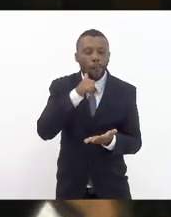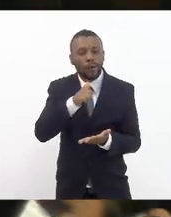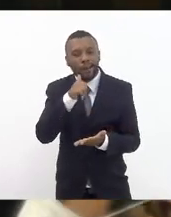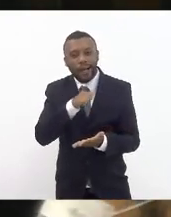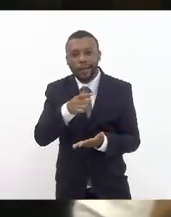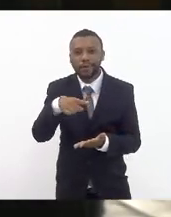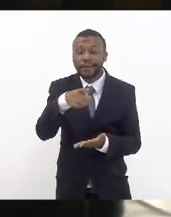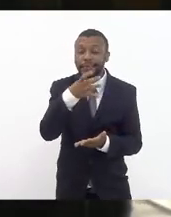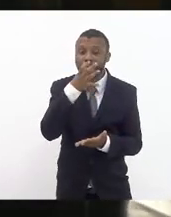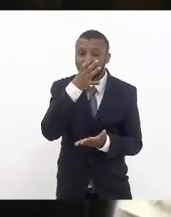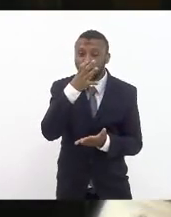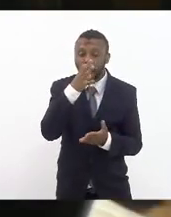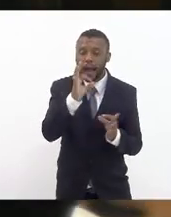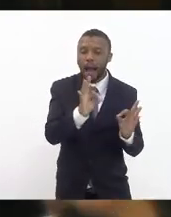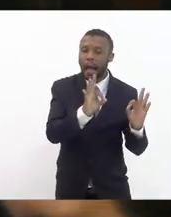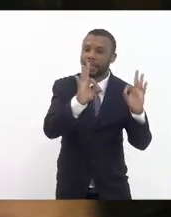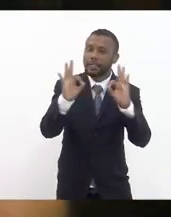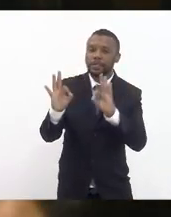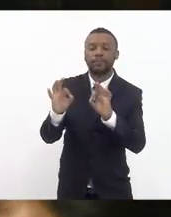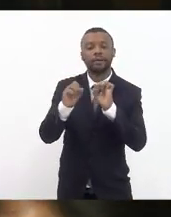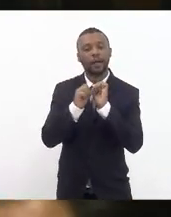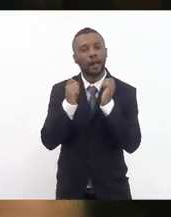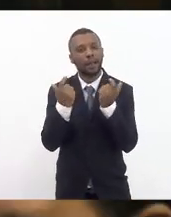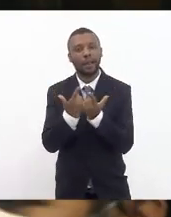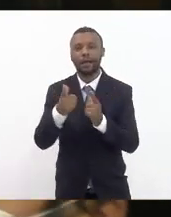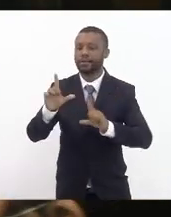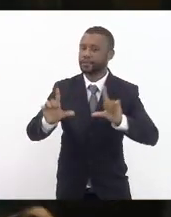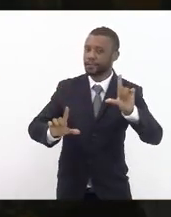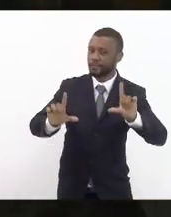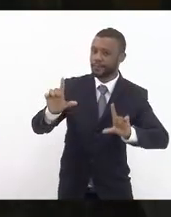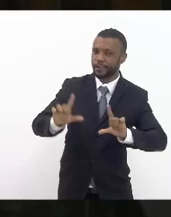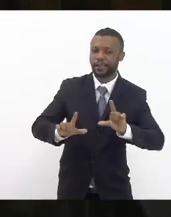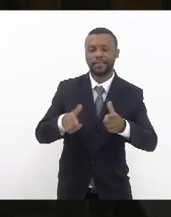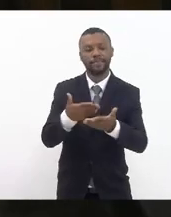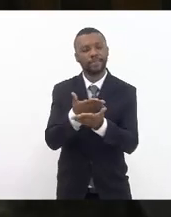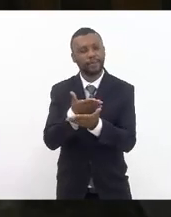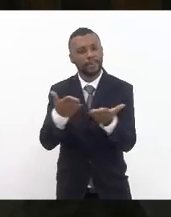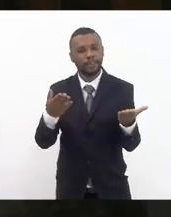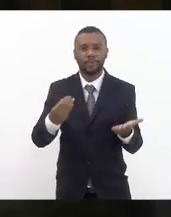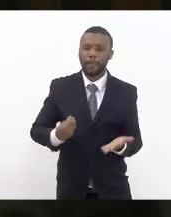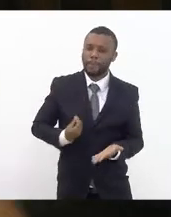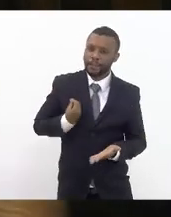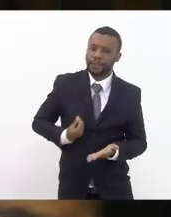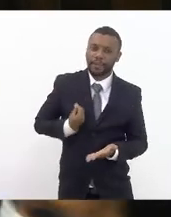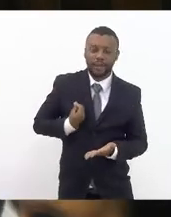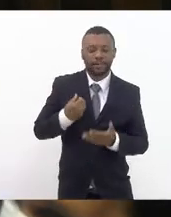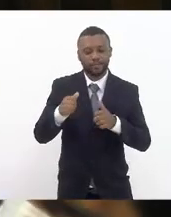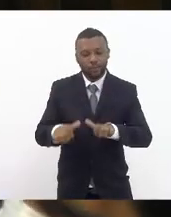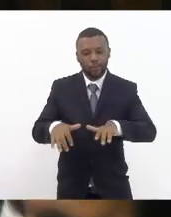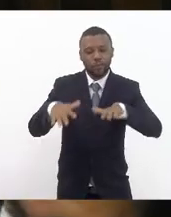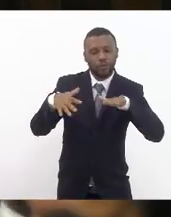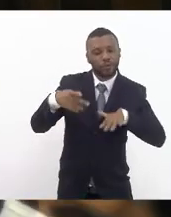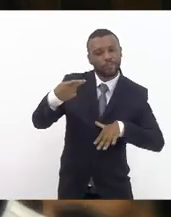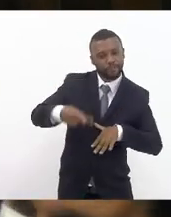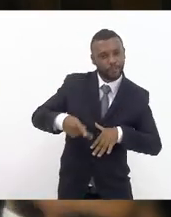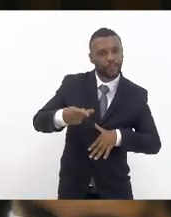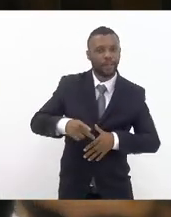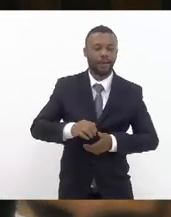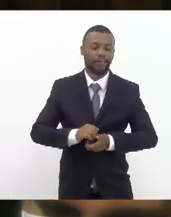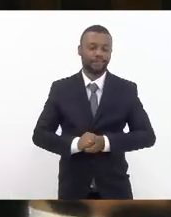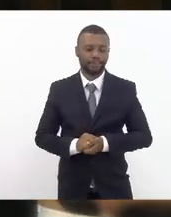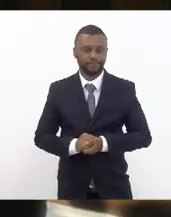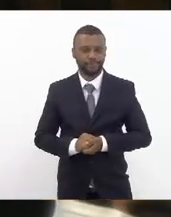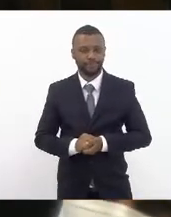pela TV Alerj, senhoras e senhores presentes em plenário.